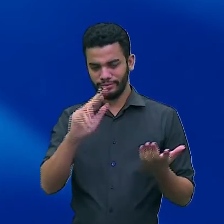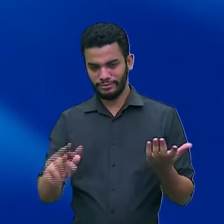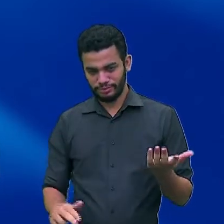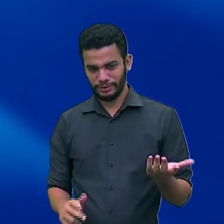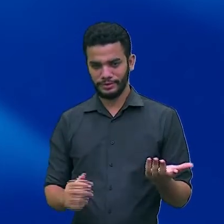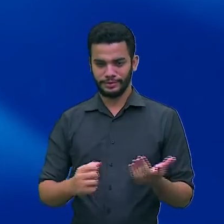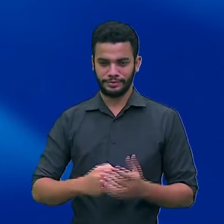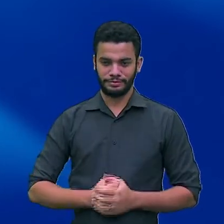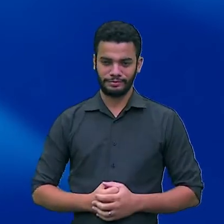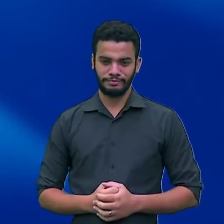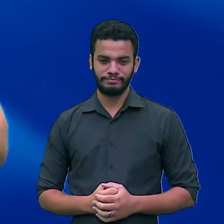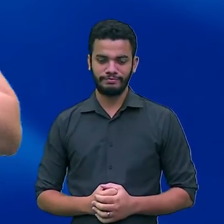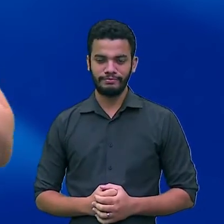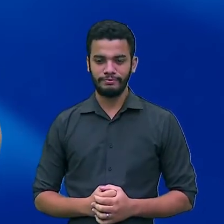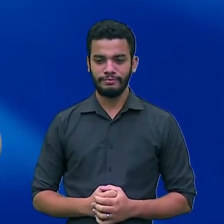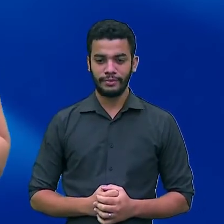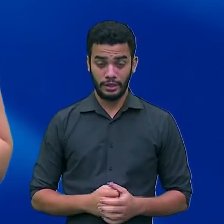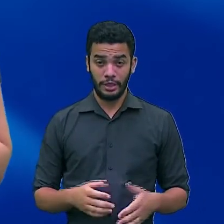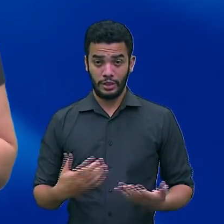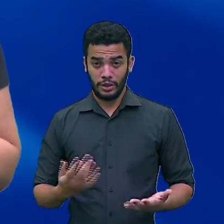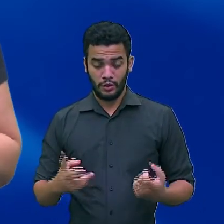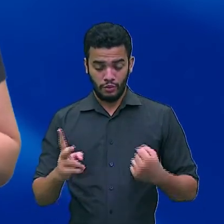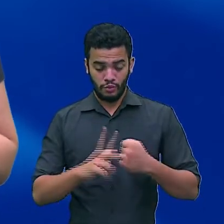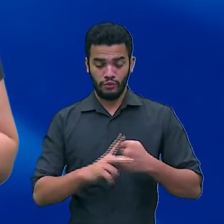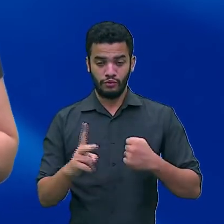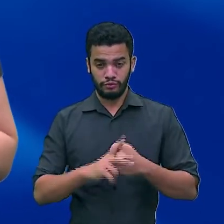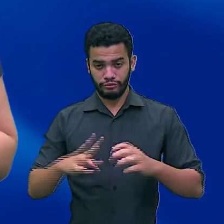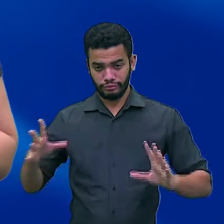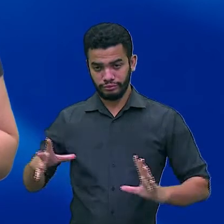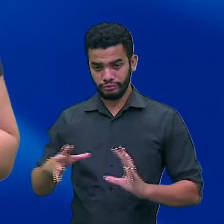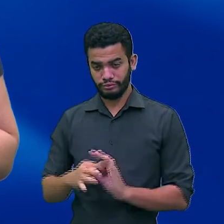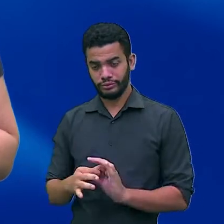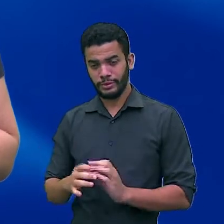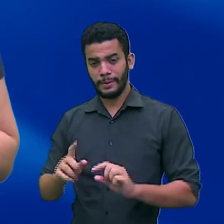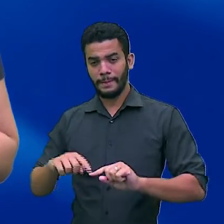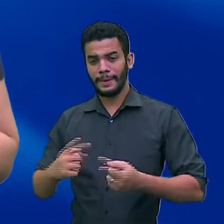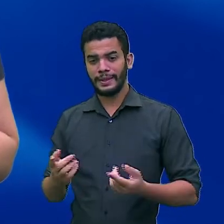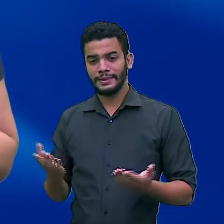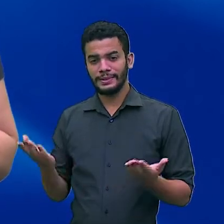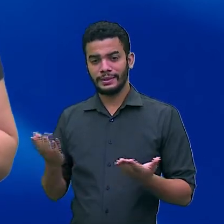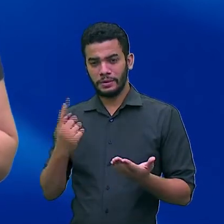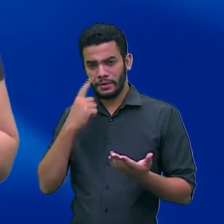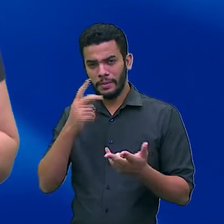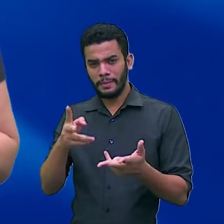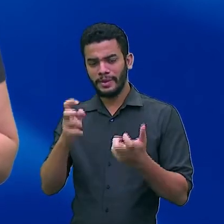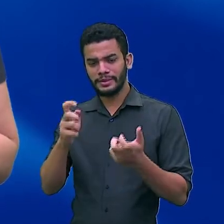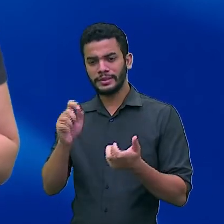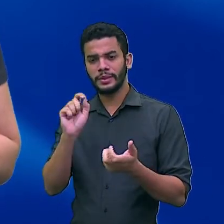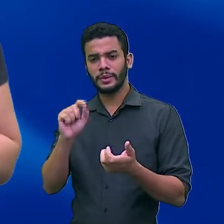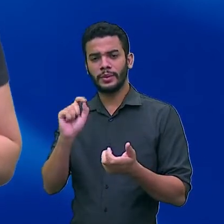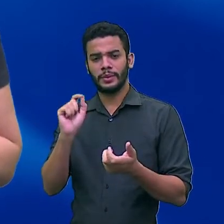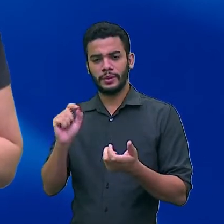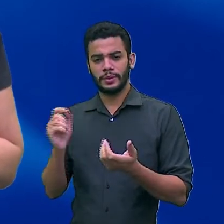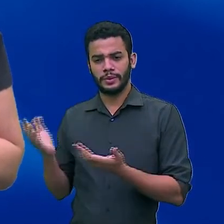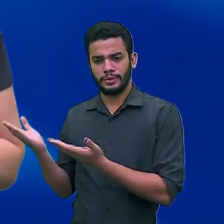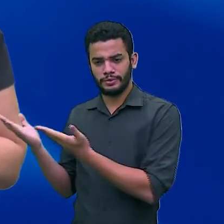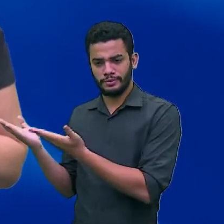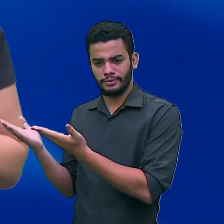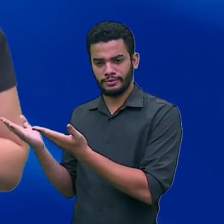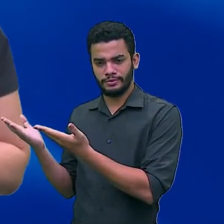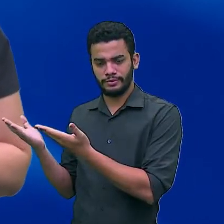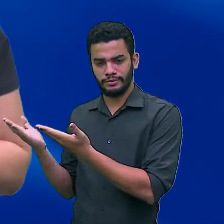e foi. Isso mesmo. Esses são os verbos de ligação. Mas aqui nós temos os verbos também